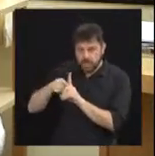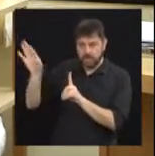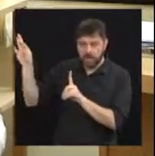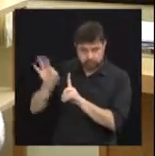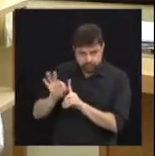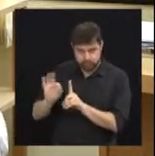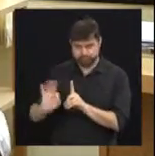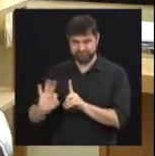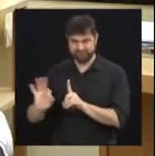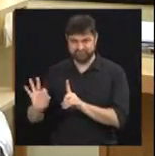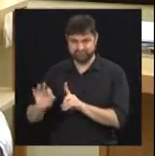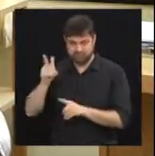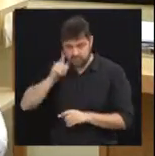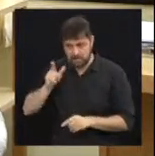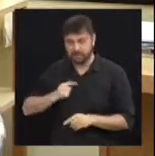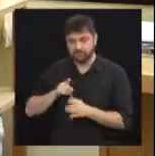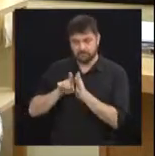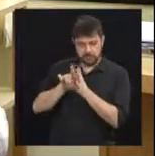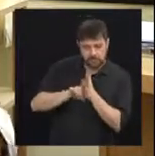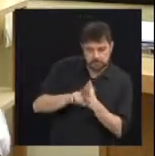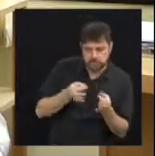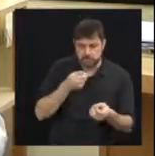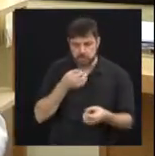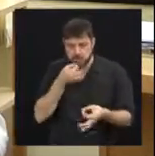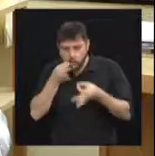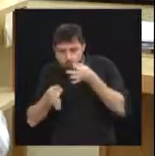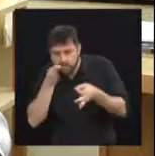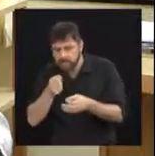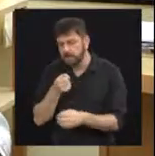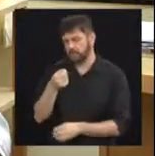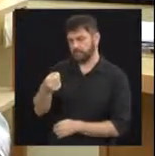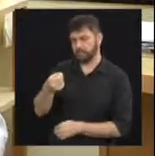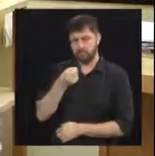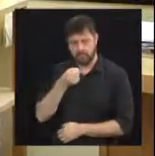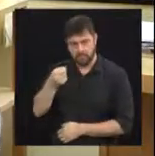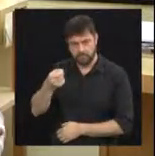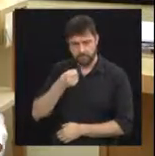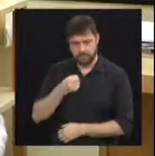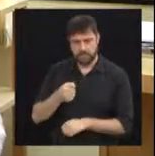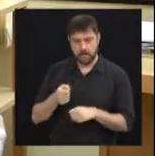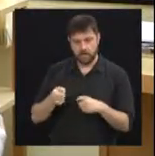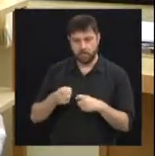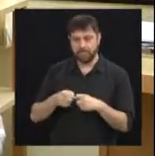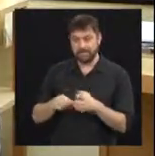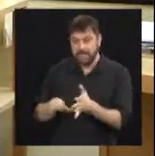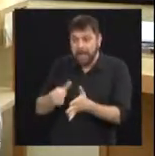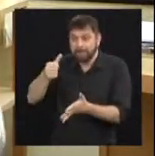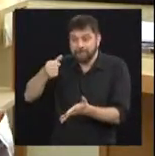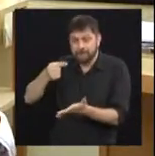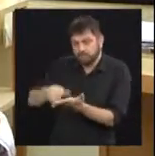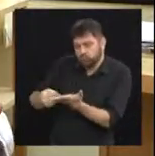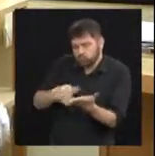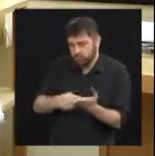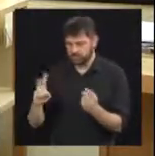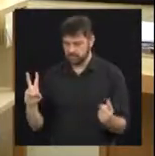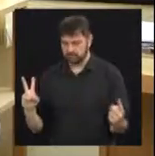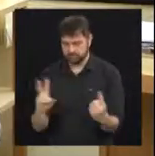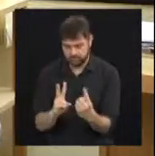antecedentes familiares faz parte da anamnese, da investigação que o profissional realiza durante a primeira consulta, para conhecer todo o